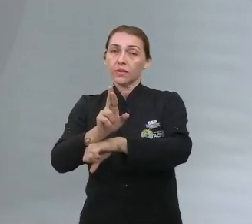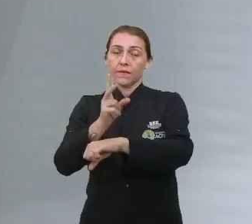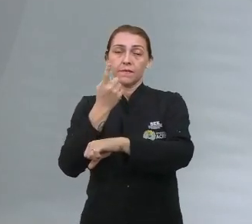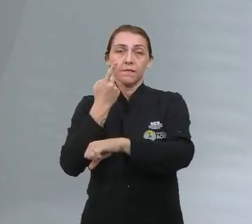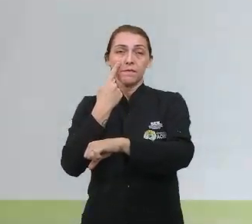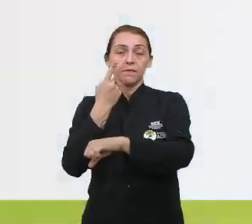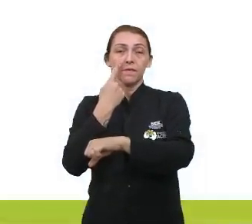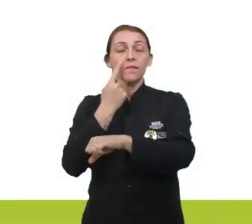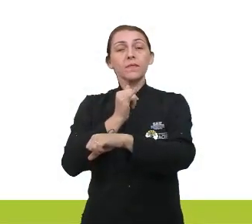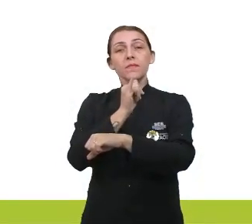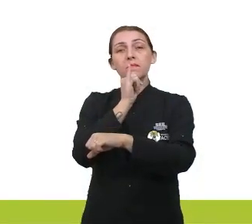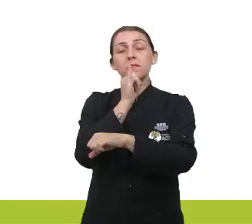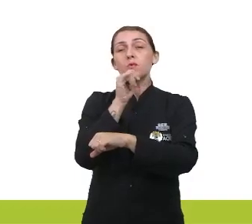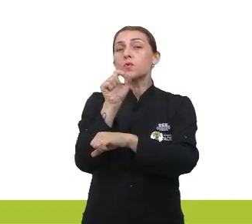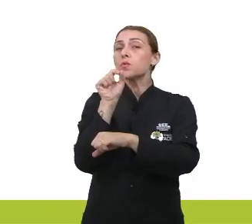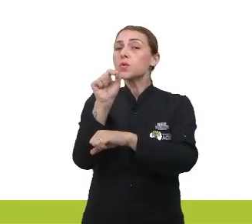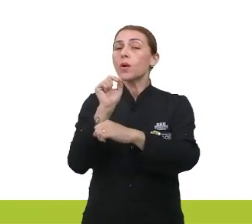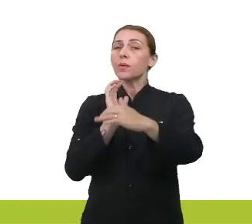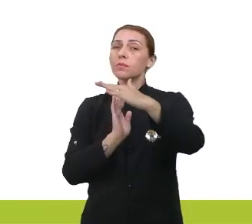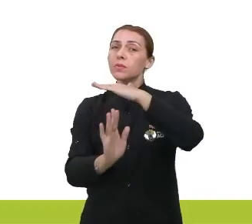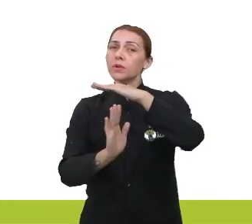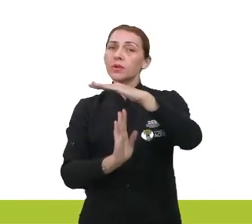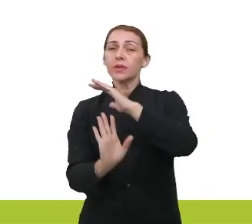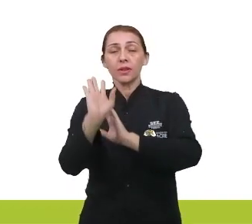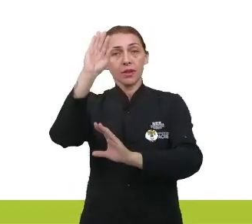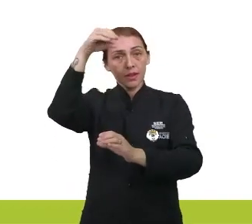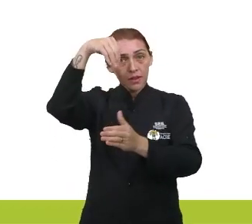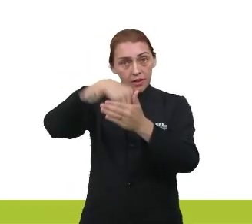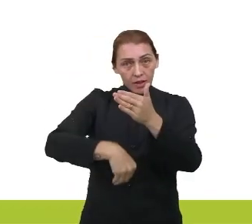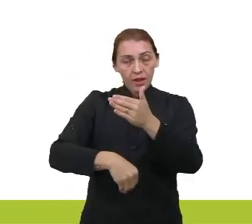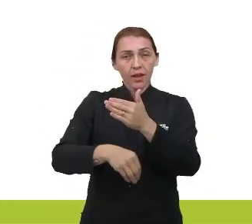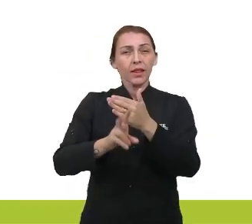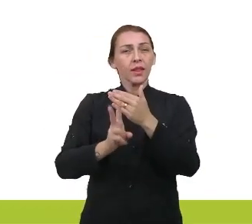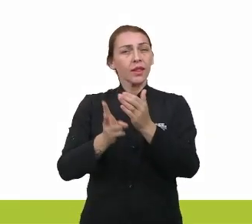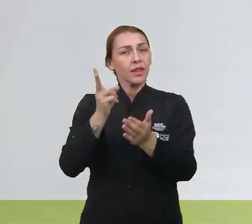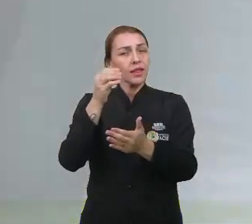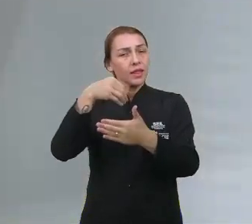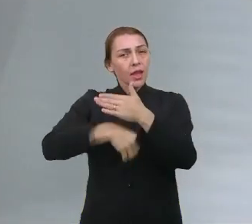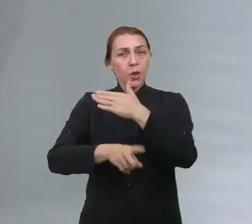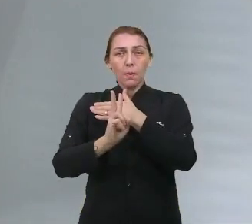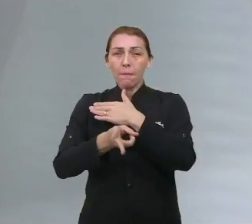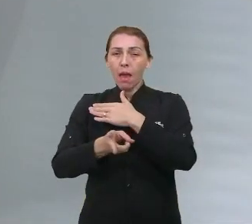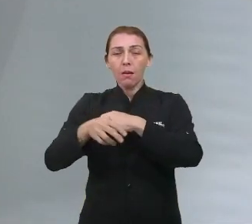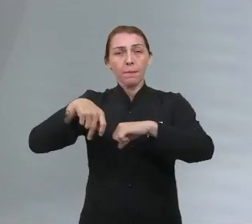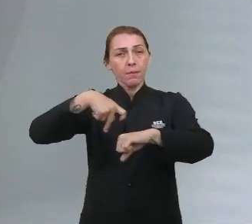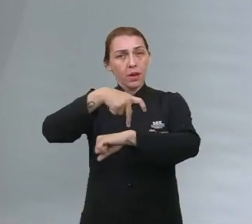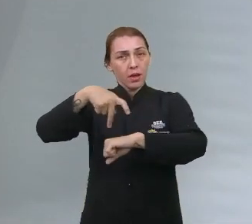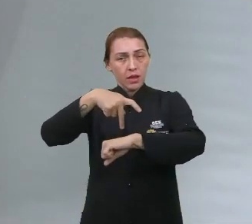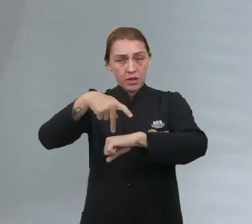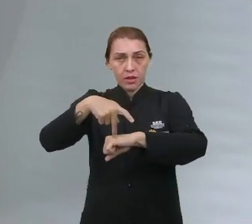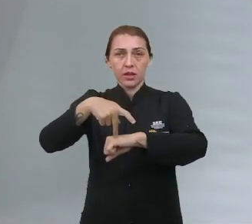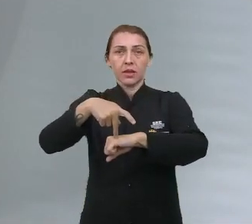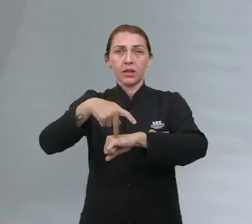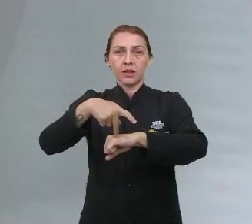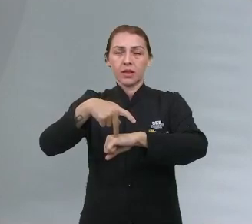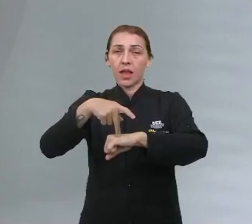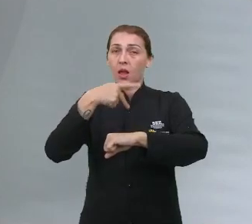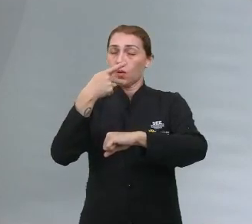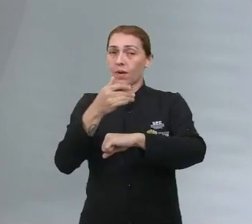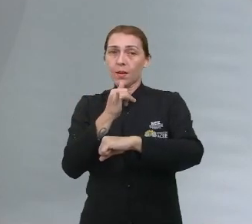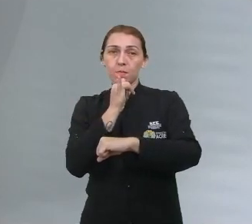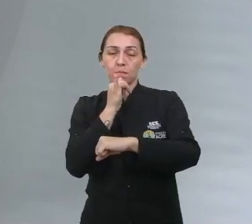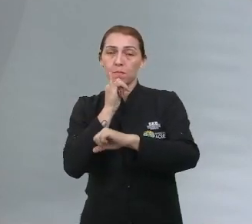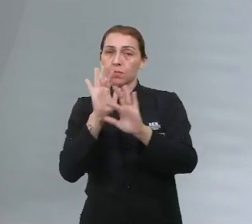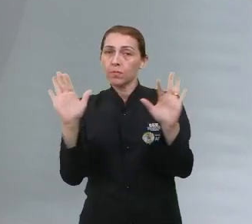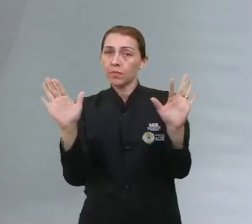vendo aqui um exemplo do que é uma migração interna. Mas por que, professor, uma migração interna? Ele não cita, por